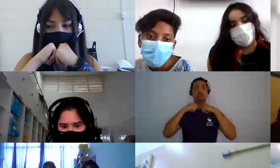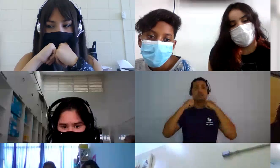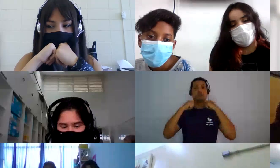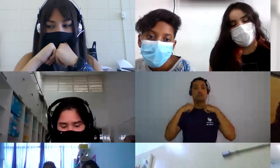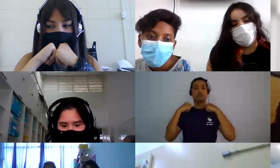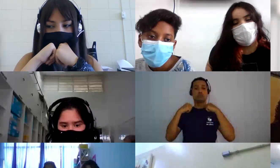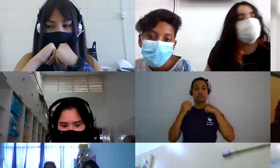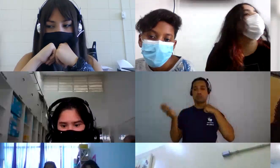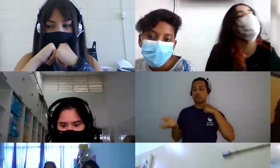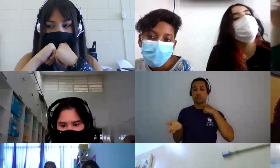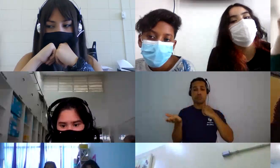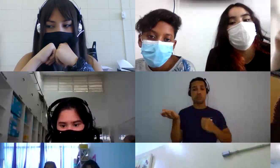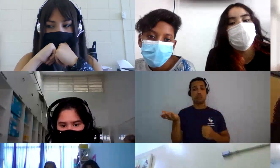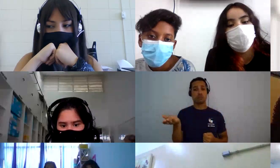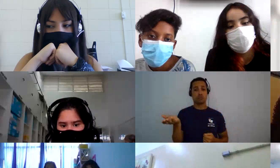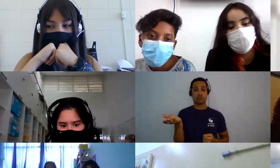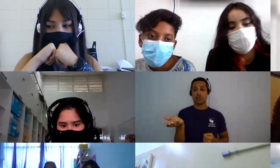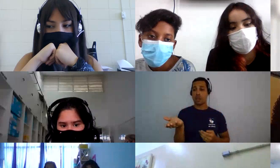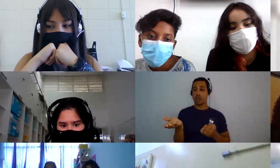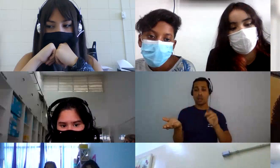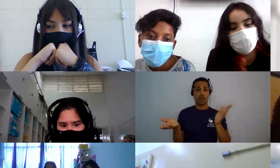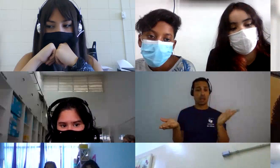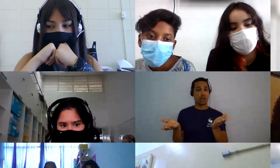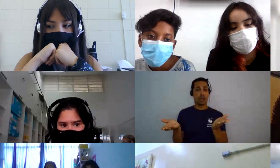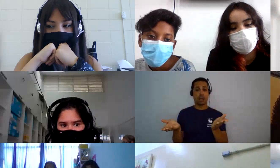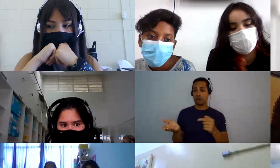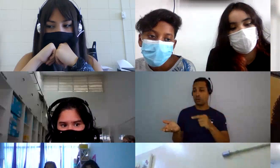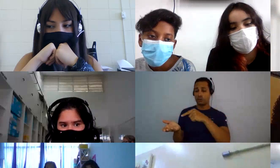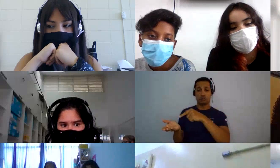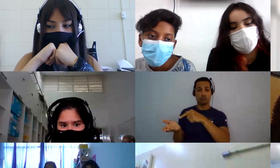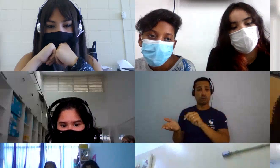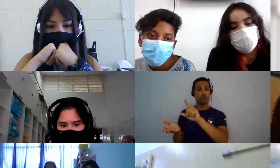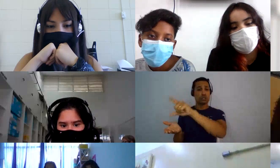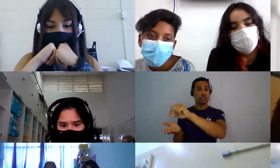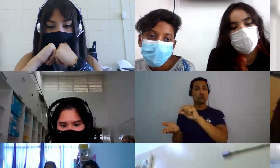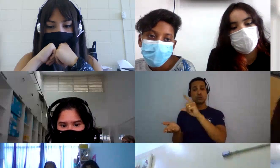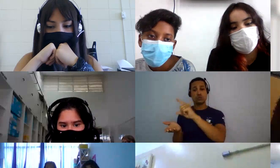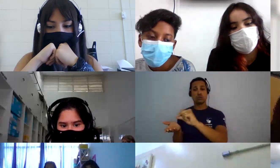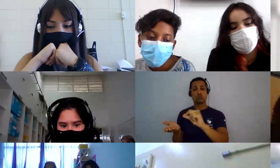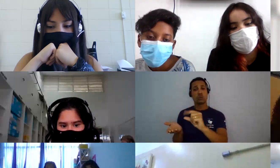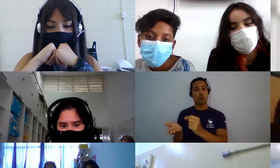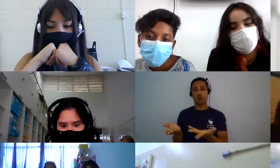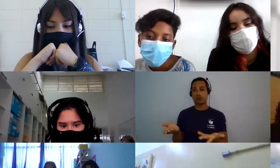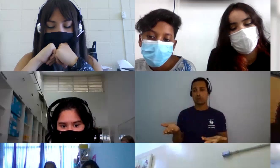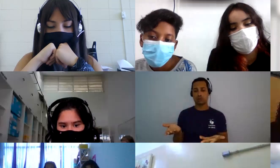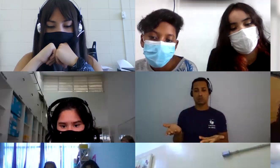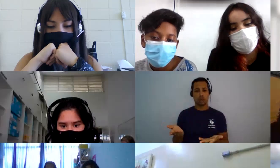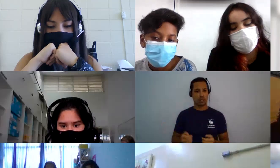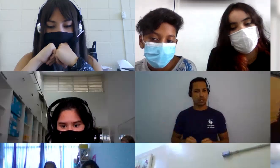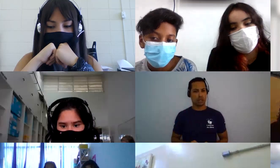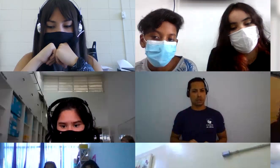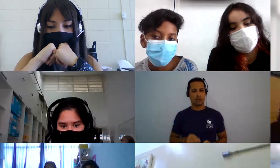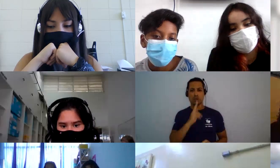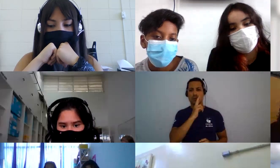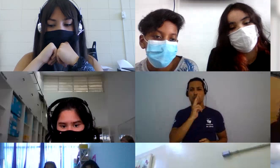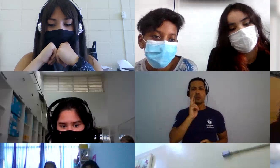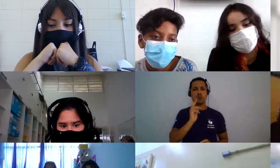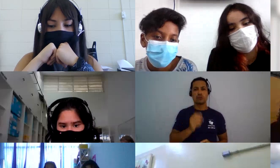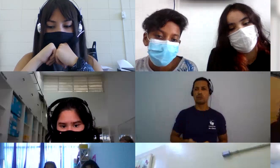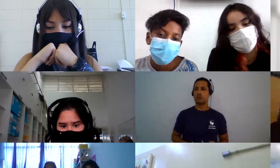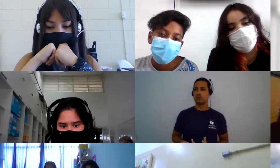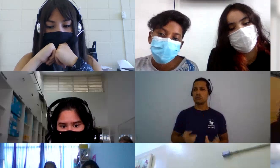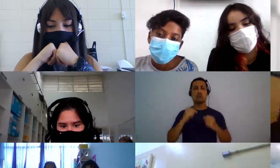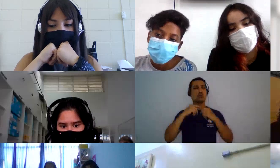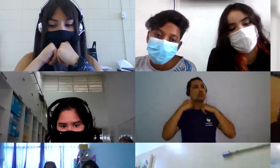cardápio e fala assim, agora vocês escolhem, agora se vira, né? Não é assim quando você vai no restaurante, o garçom dá o cardápio,